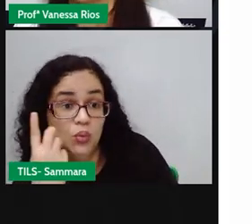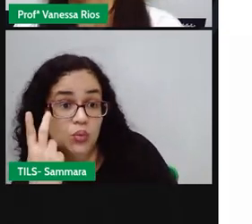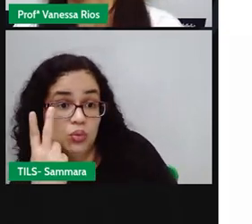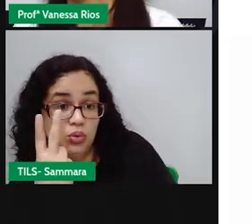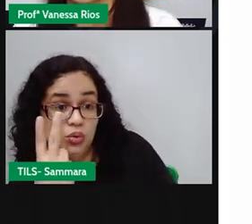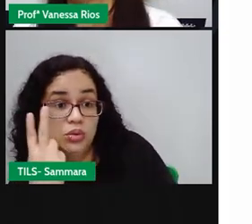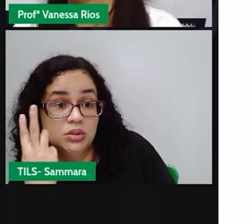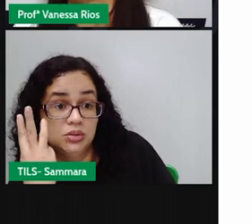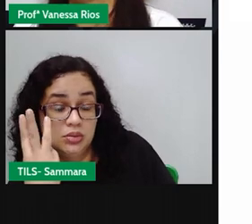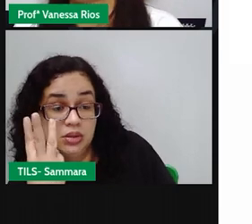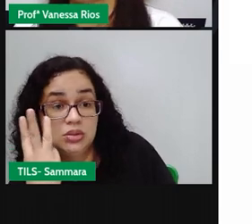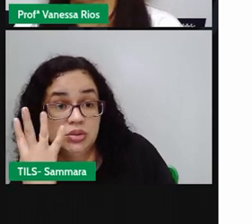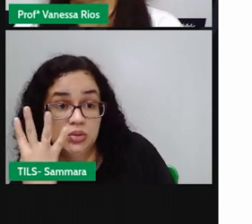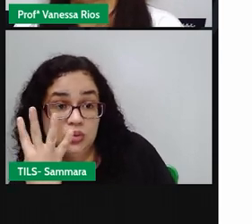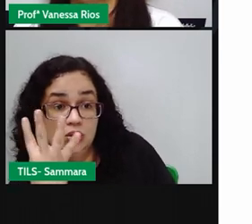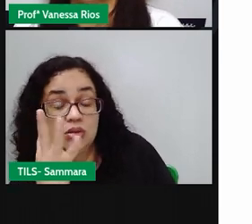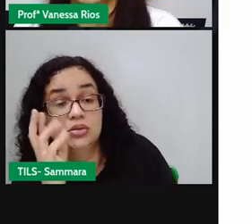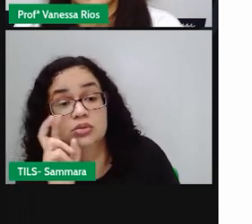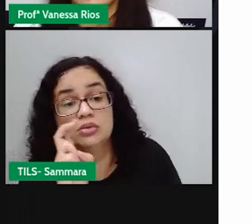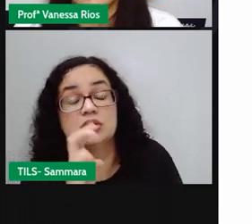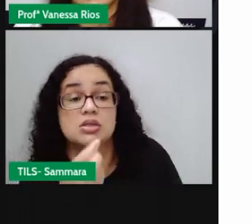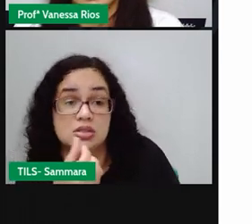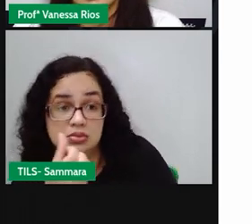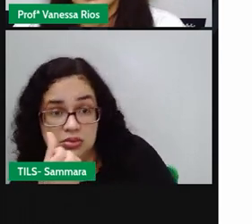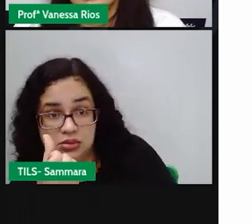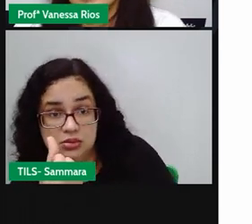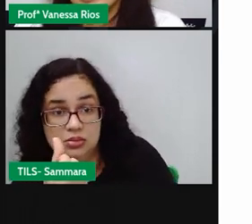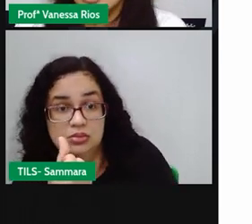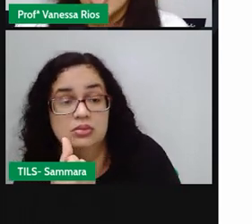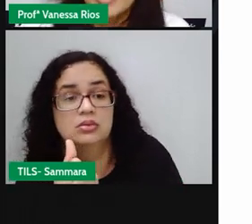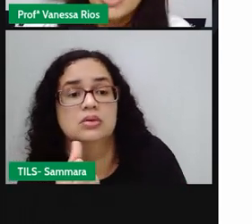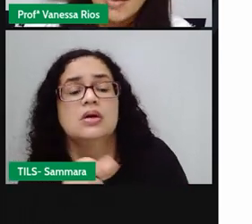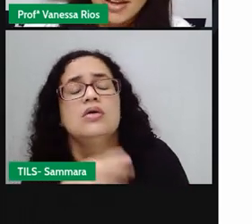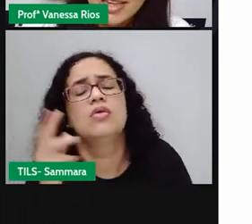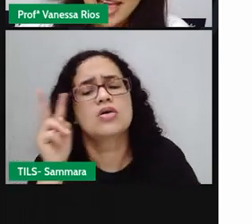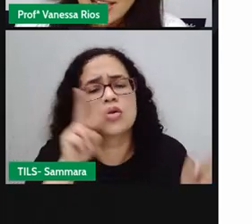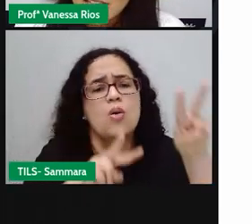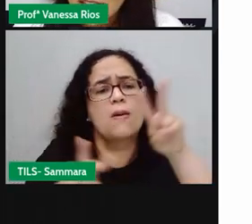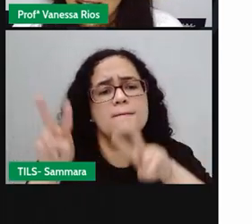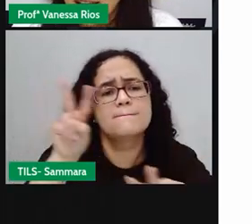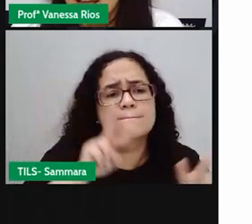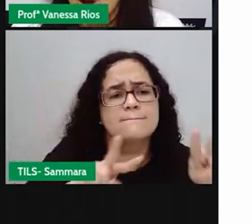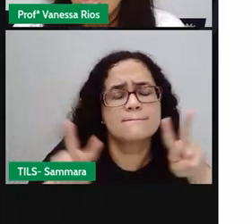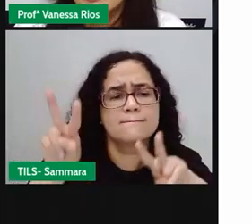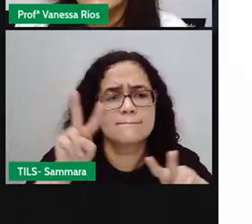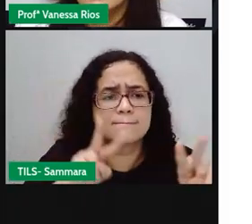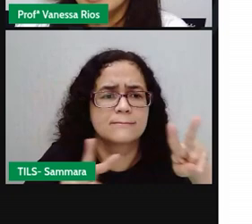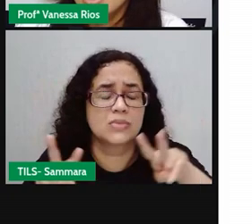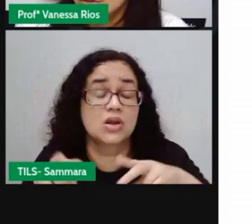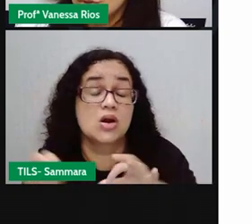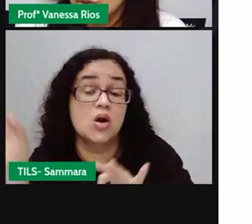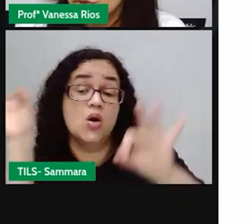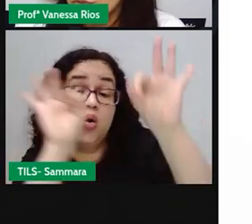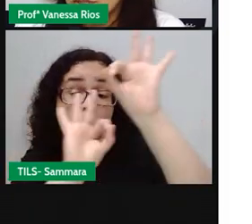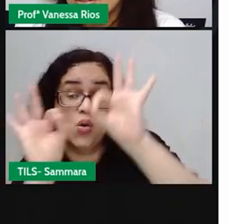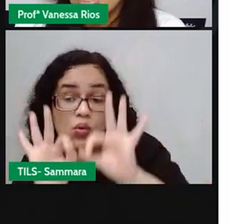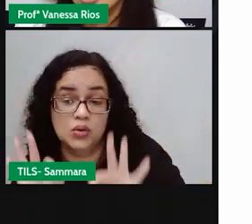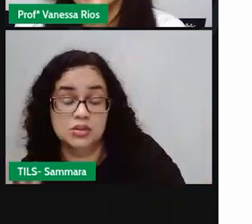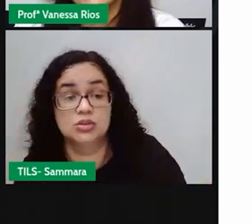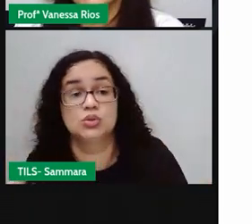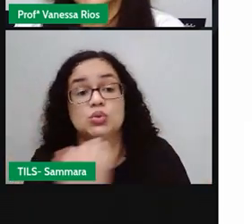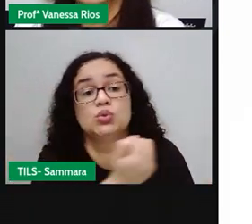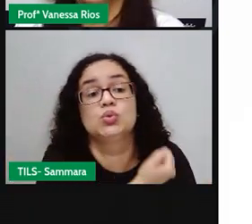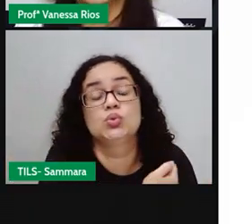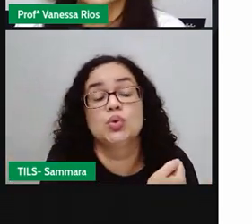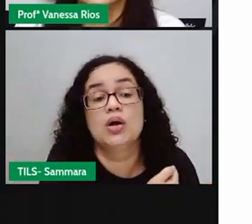com 3, com 4, com 5 e o 6. E quando a gente observa aí esta organização dos números,